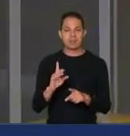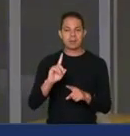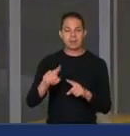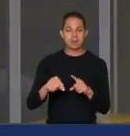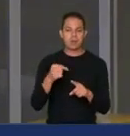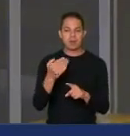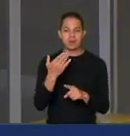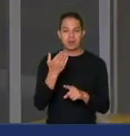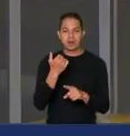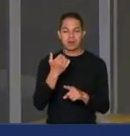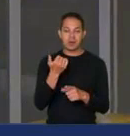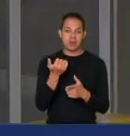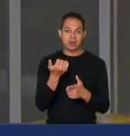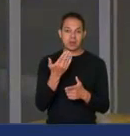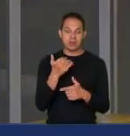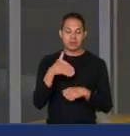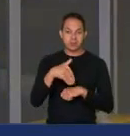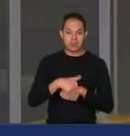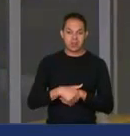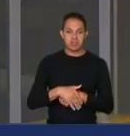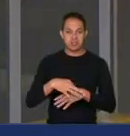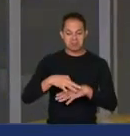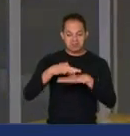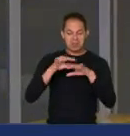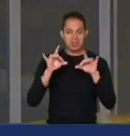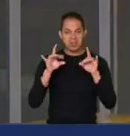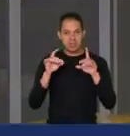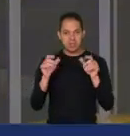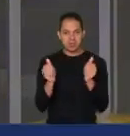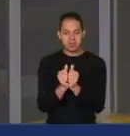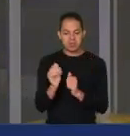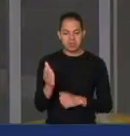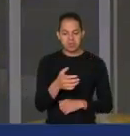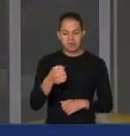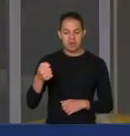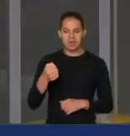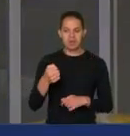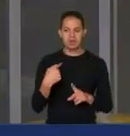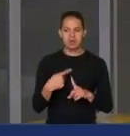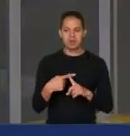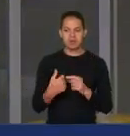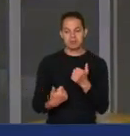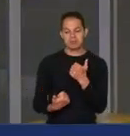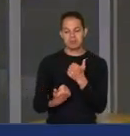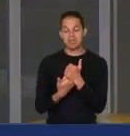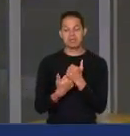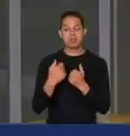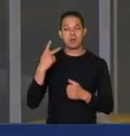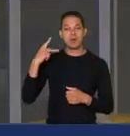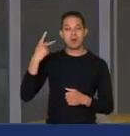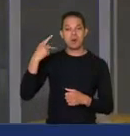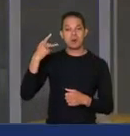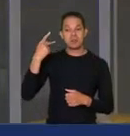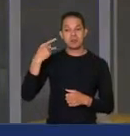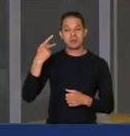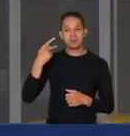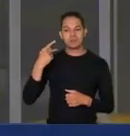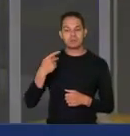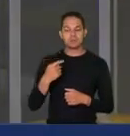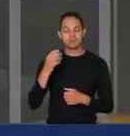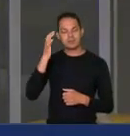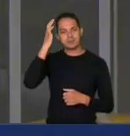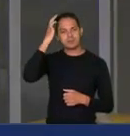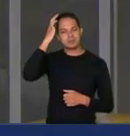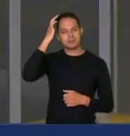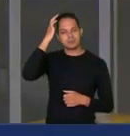jantar regado a picanha e cervejinha, já que o povo não tem, quem sabe patrocinem os parlamentares que